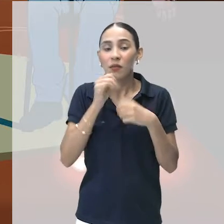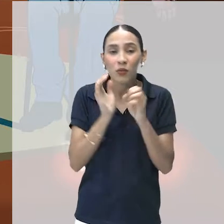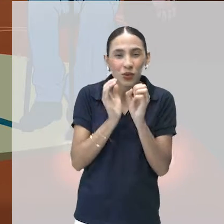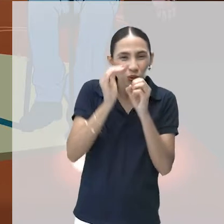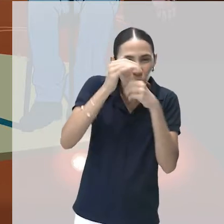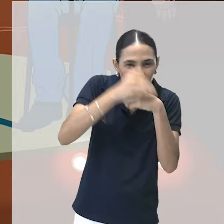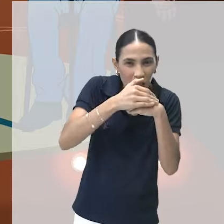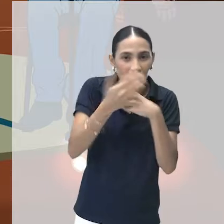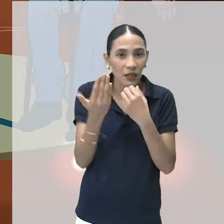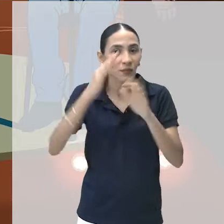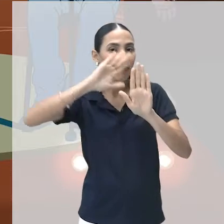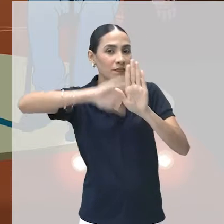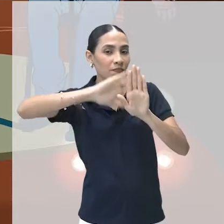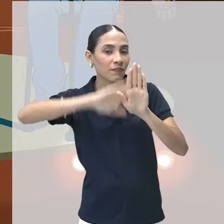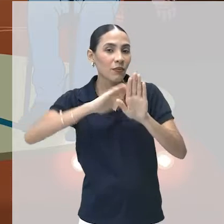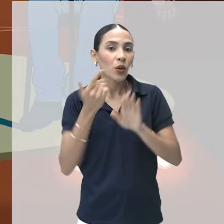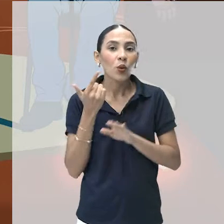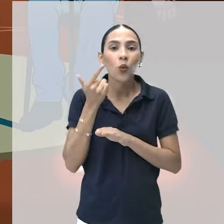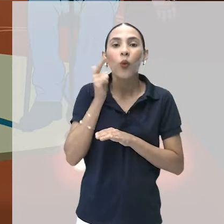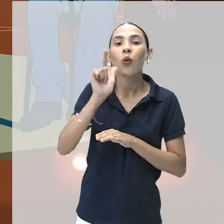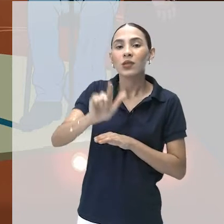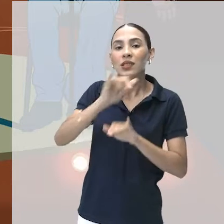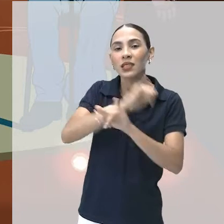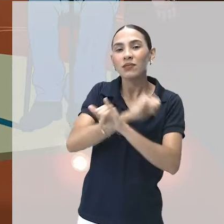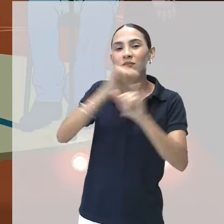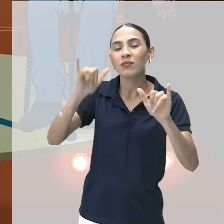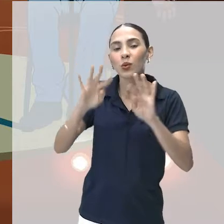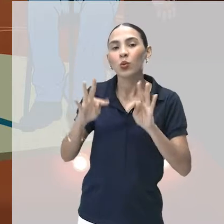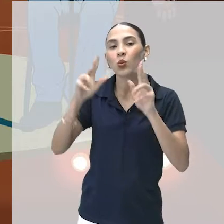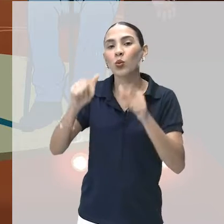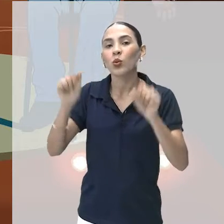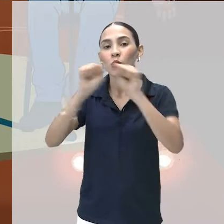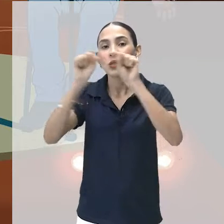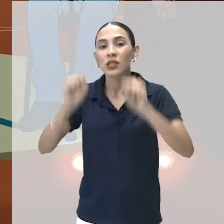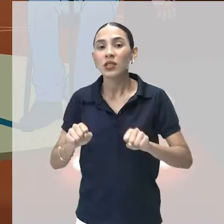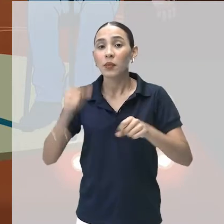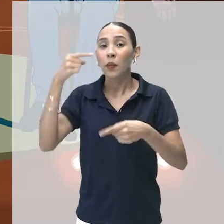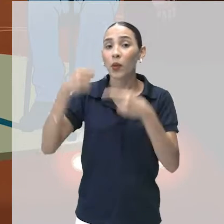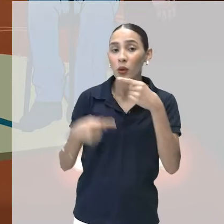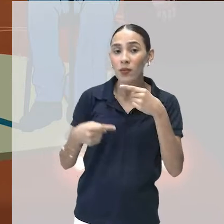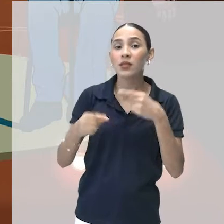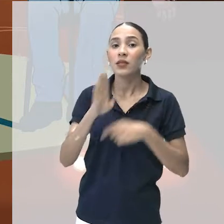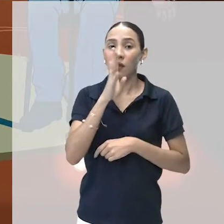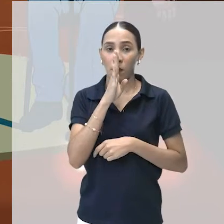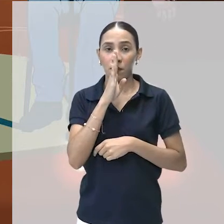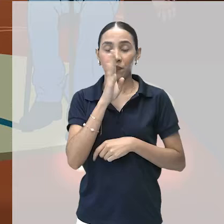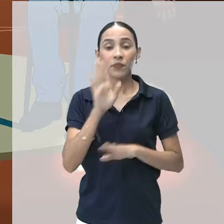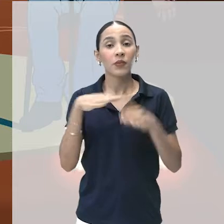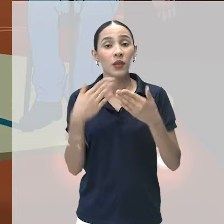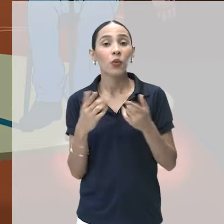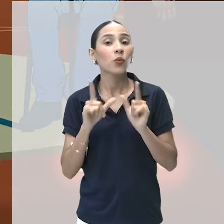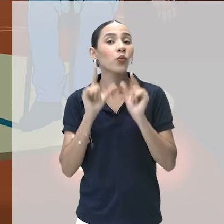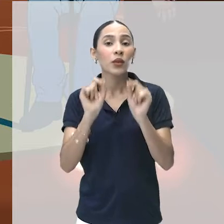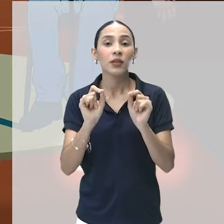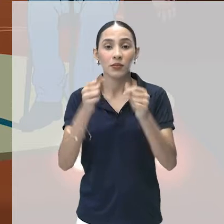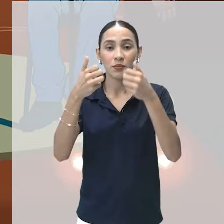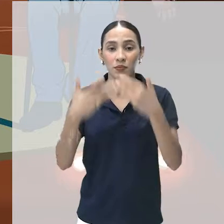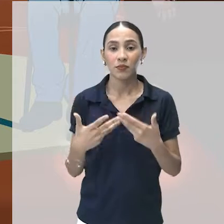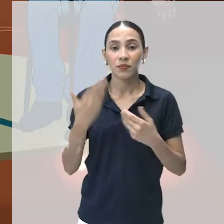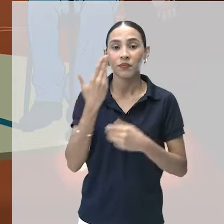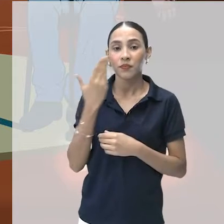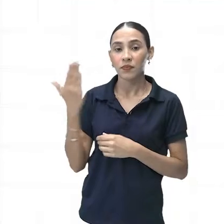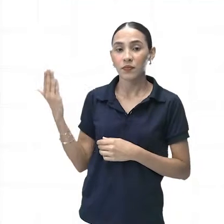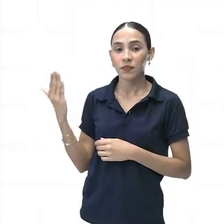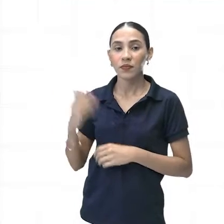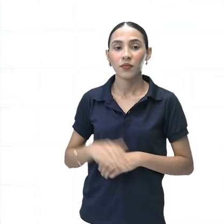camuflagem para driblar, né, todo aquele sistema da censura. Então, o que nós podemos falar mais um pouquinho sobre